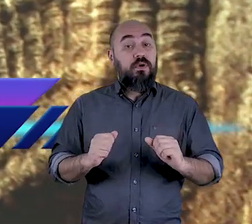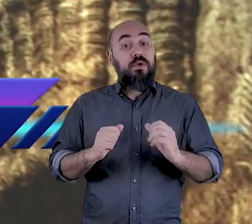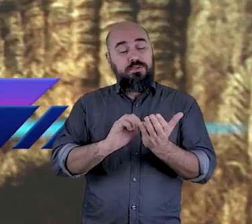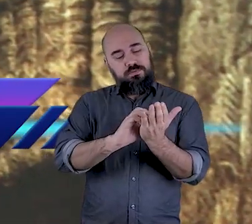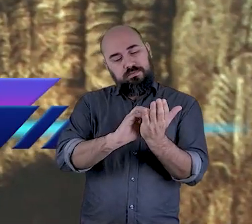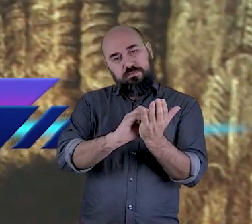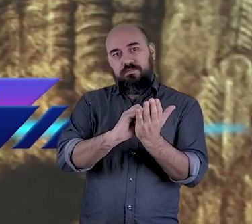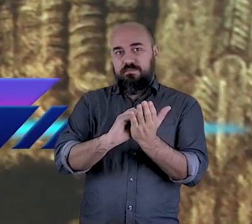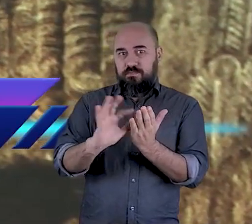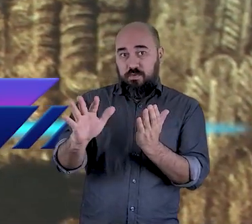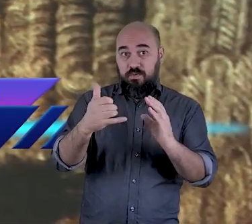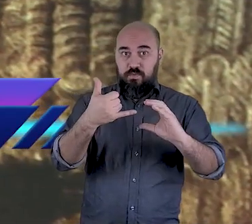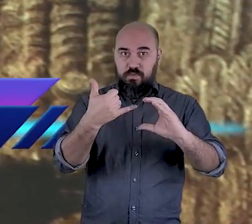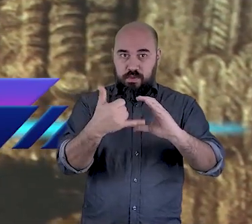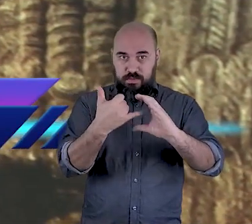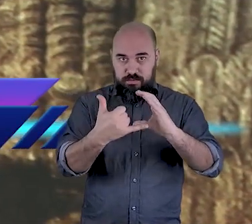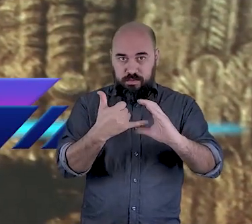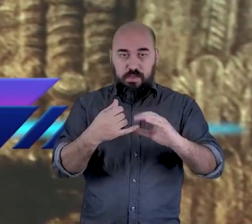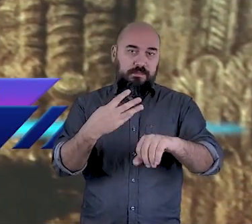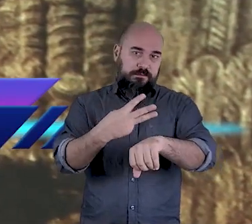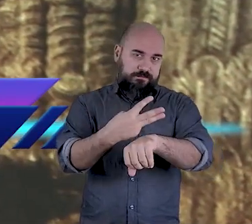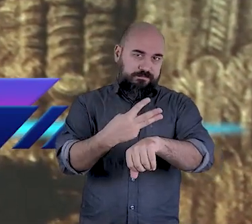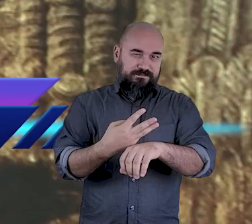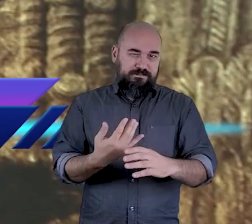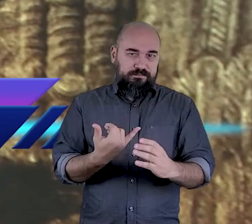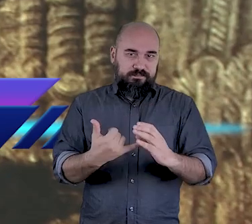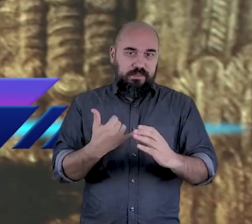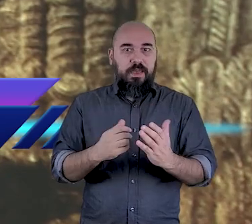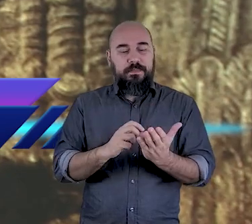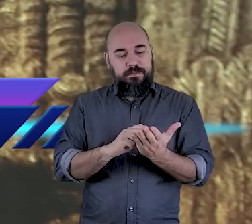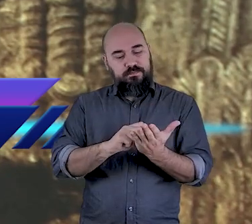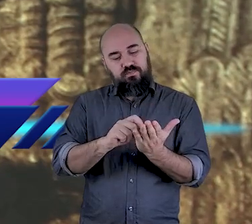nós no WhatsApp o número é